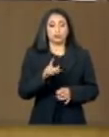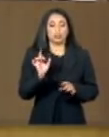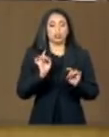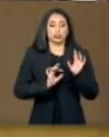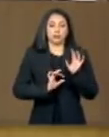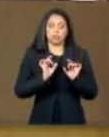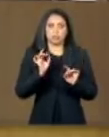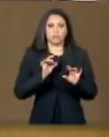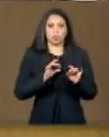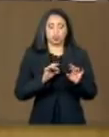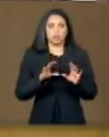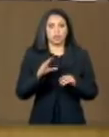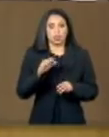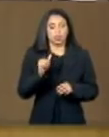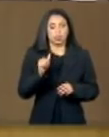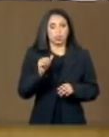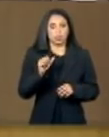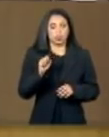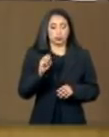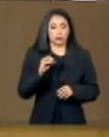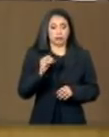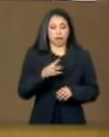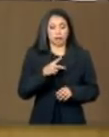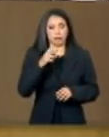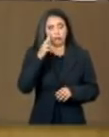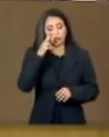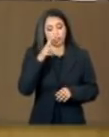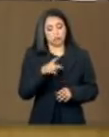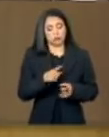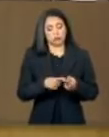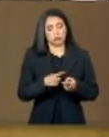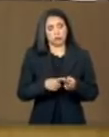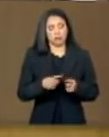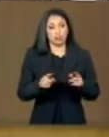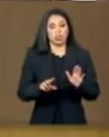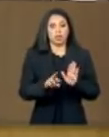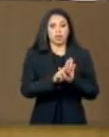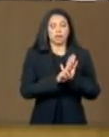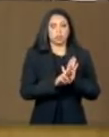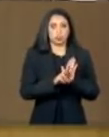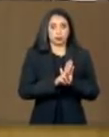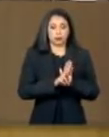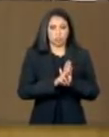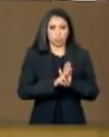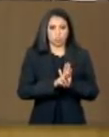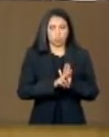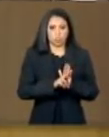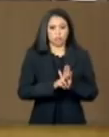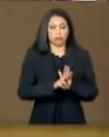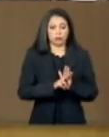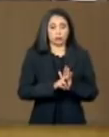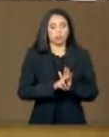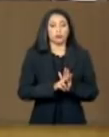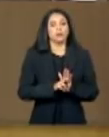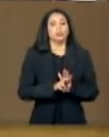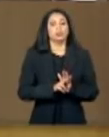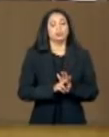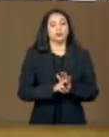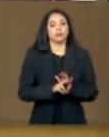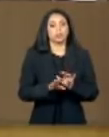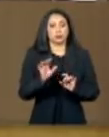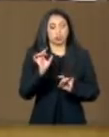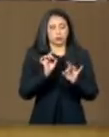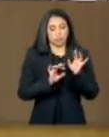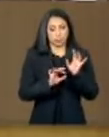até porque como temos feito nos recursos extraordinários com repercussão geral temos dado a dimensão mais